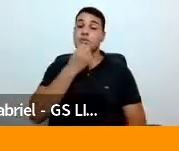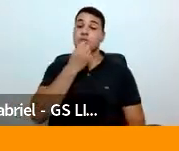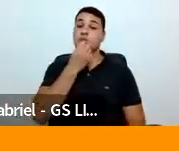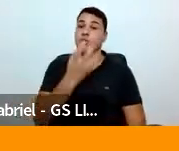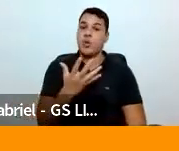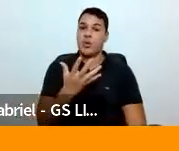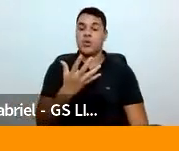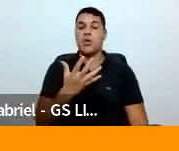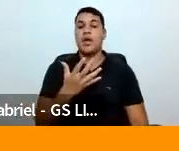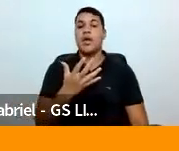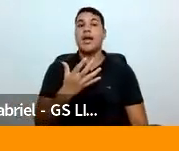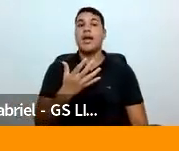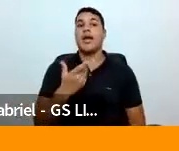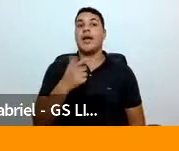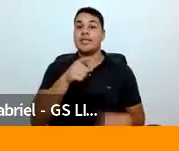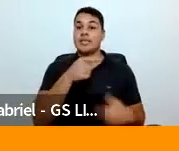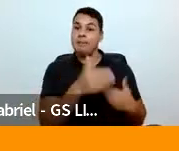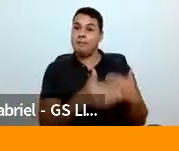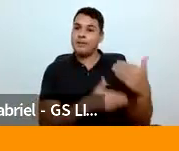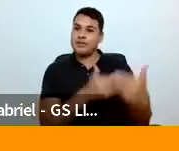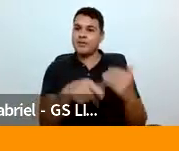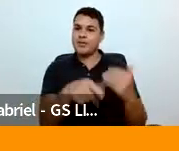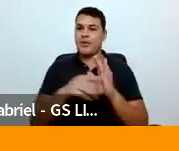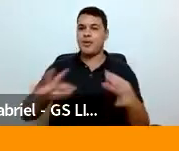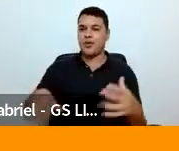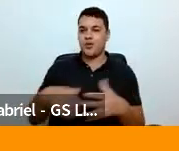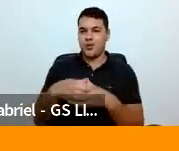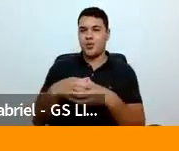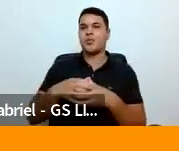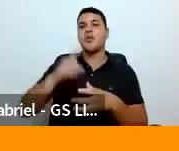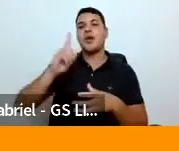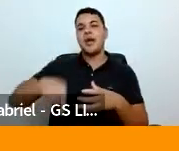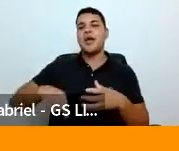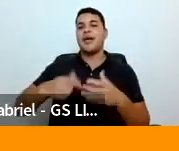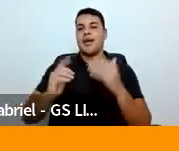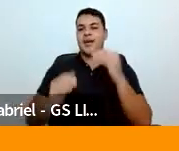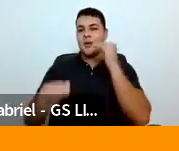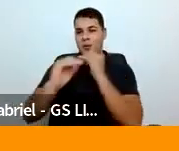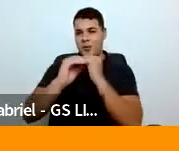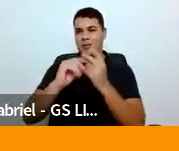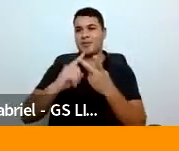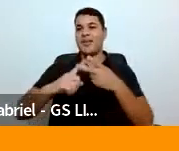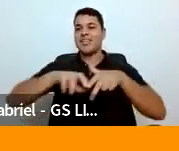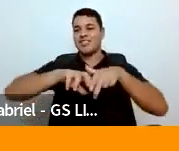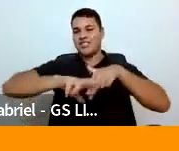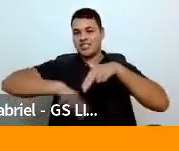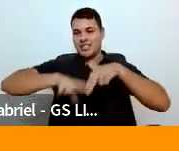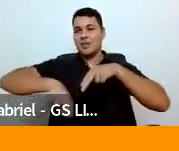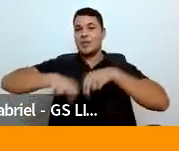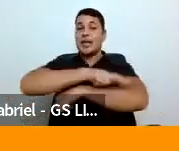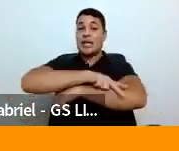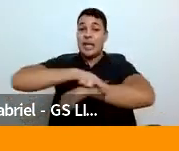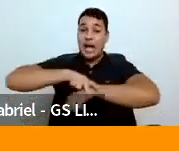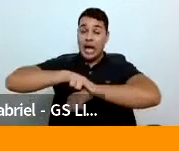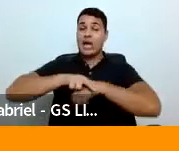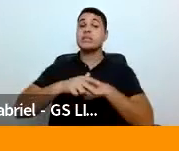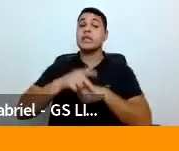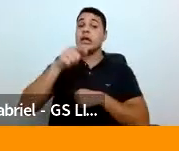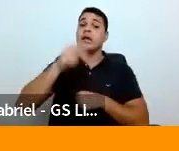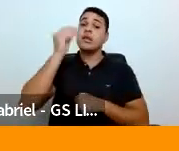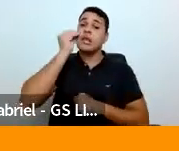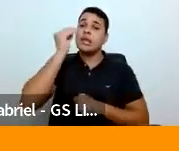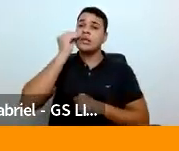processo que o coletivo, né, do Comitê para a Equidade de Gênero e Raça tem encaminhado, né, nas suas articulações,